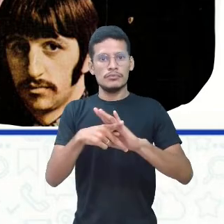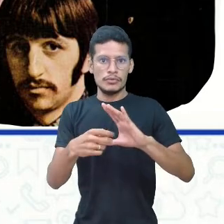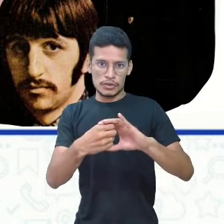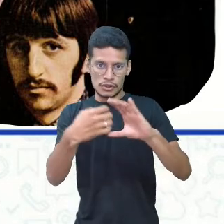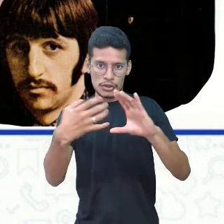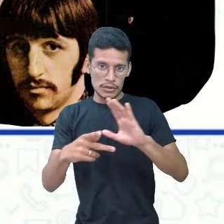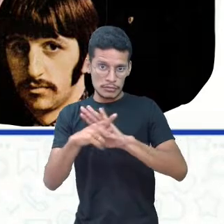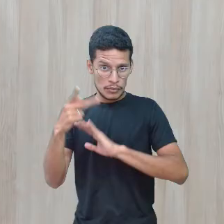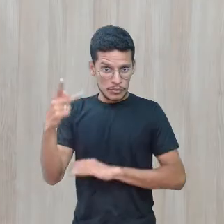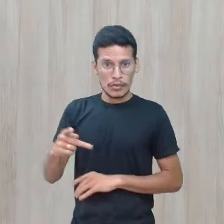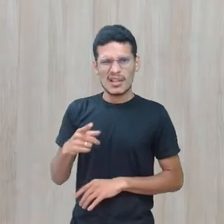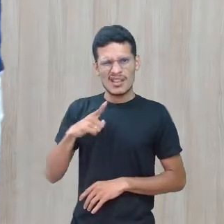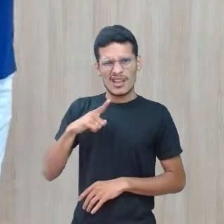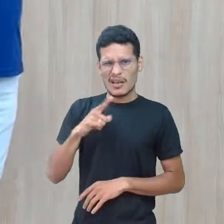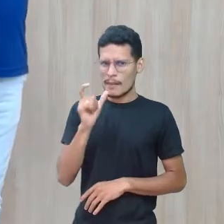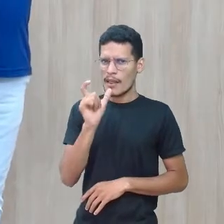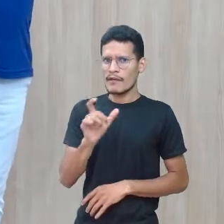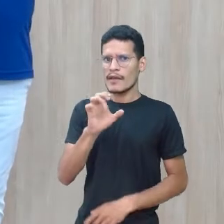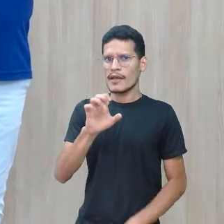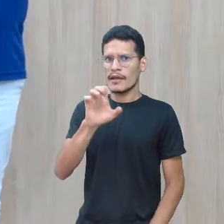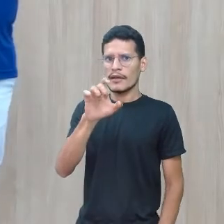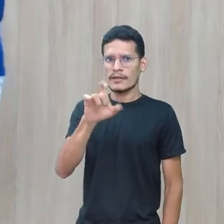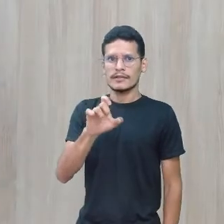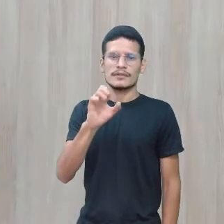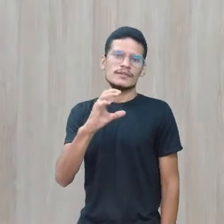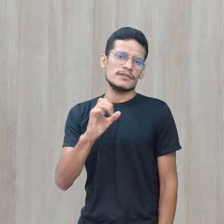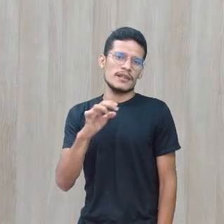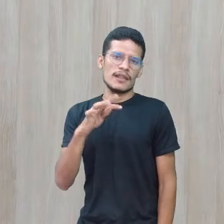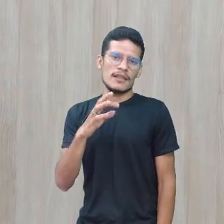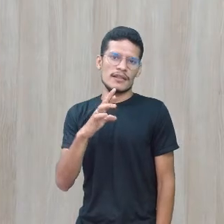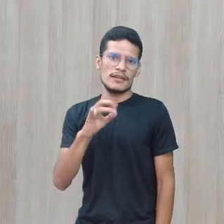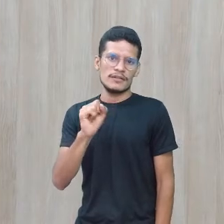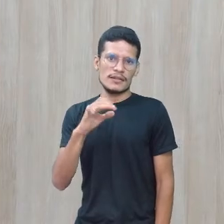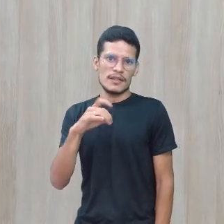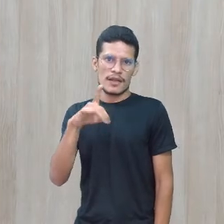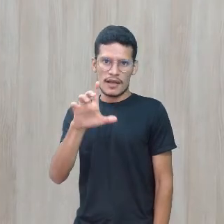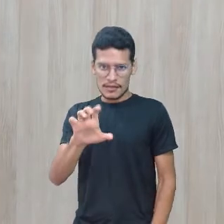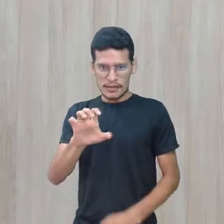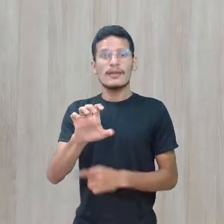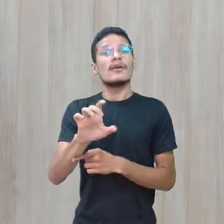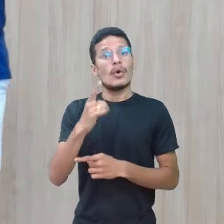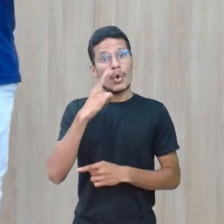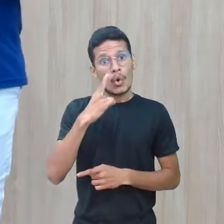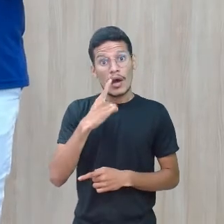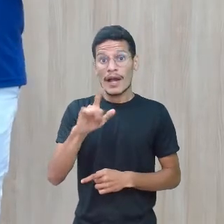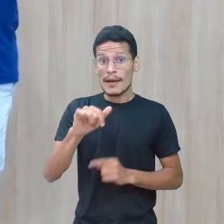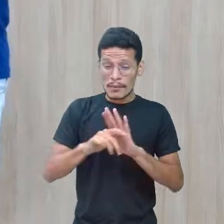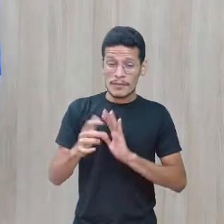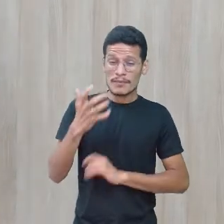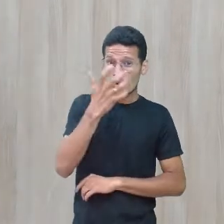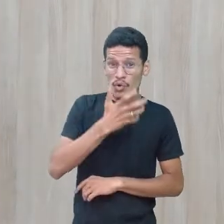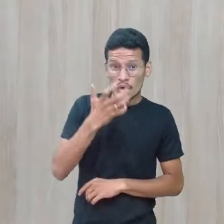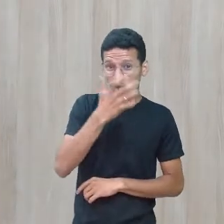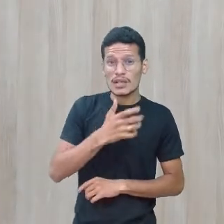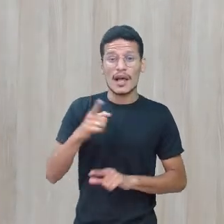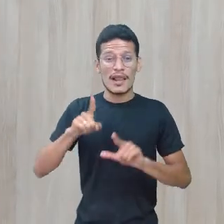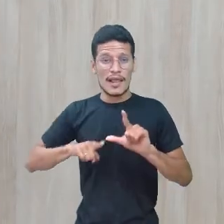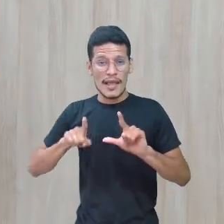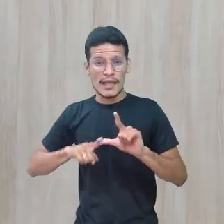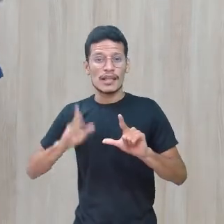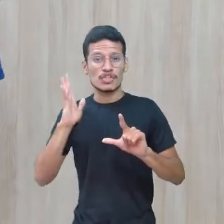excentricidade, quase que não sabe a palavra. Minha banda preferida. Psicodélico, né? Então é música bem com letras